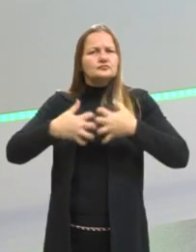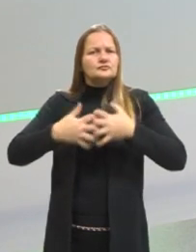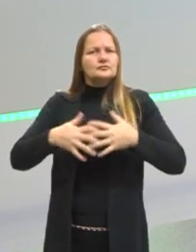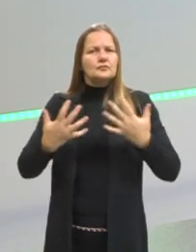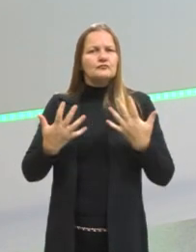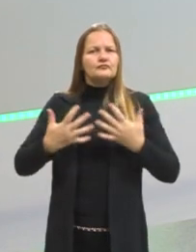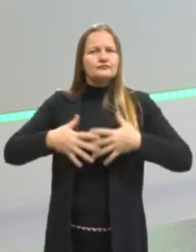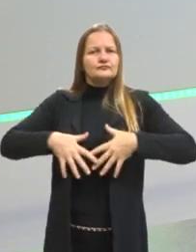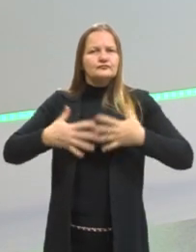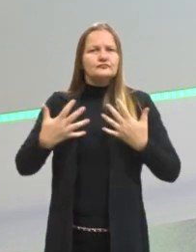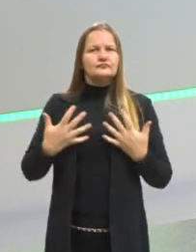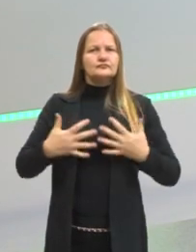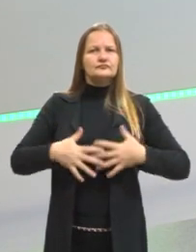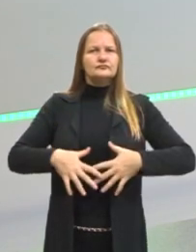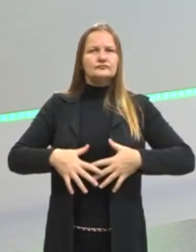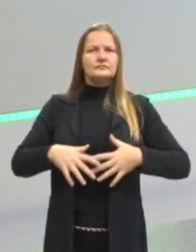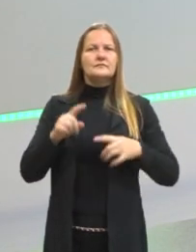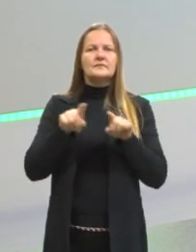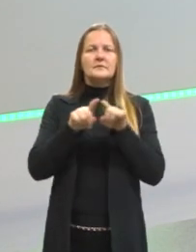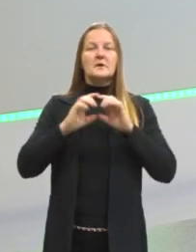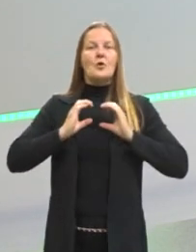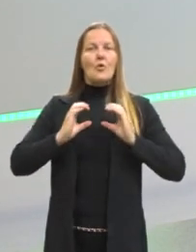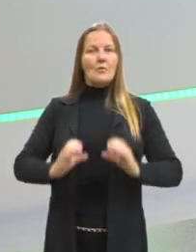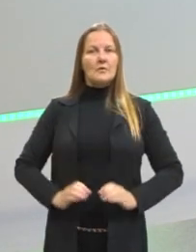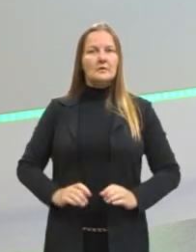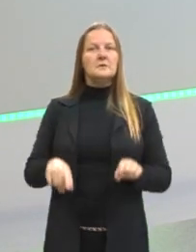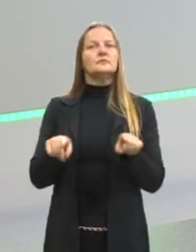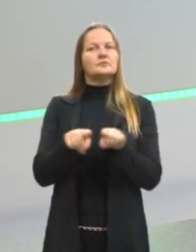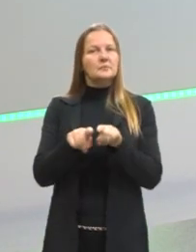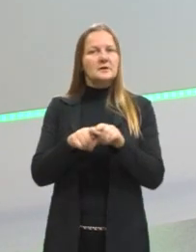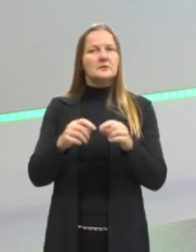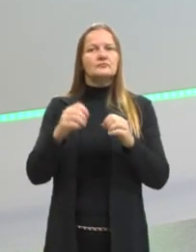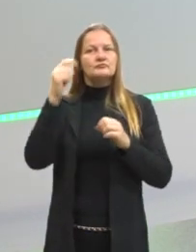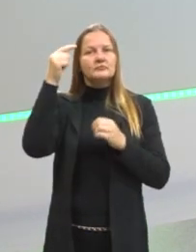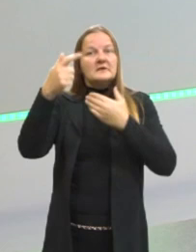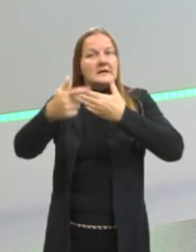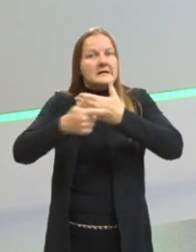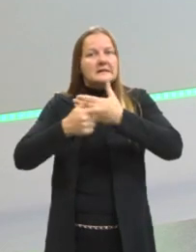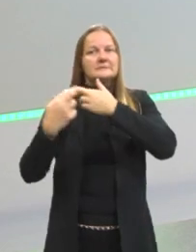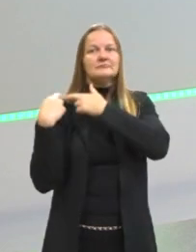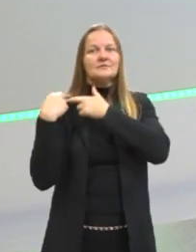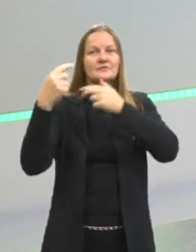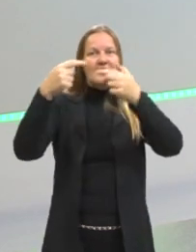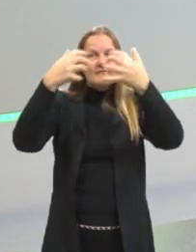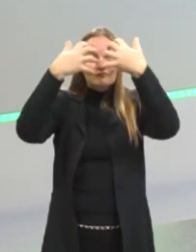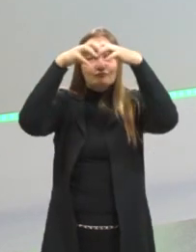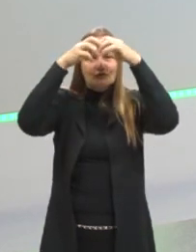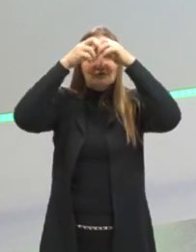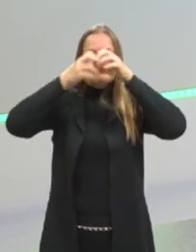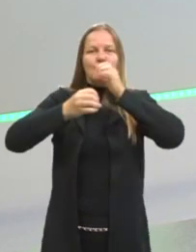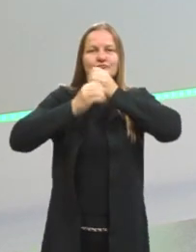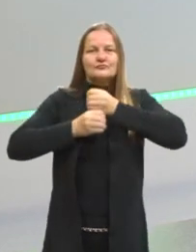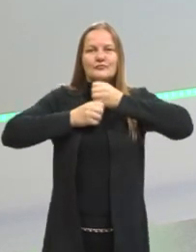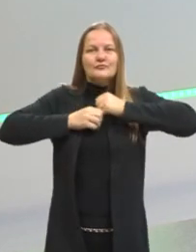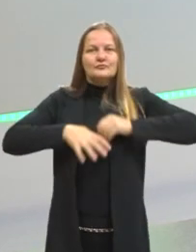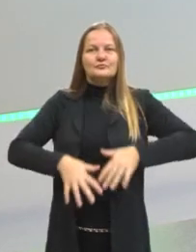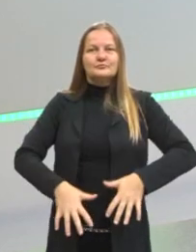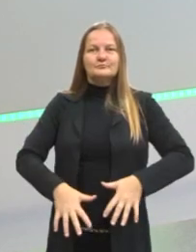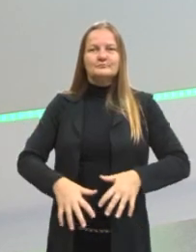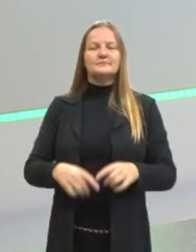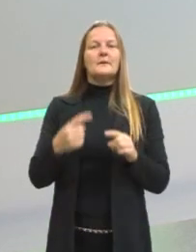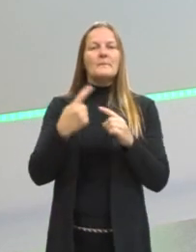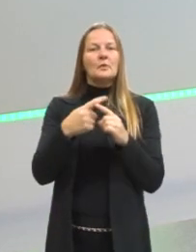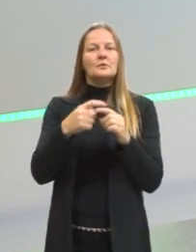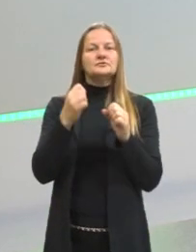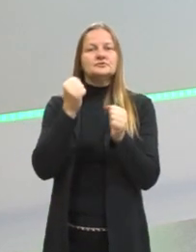comportamento certo Então essas são as funções principais sistema nervoso o sistema nervoso pode